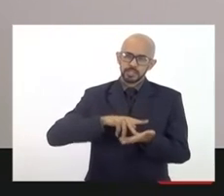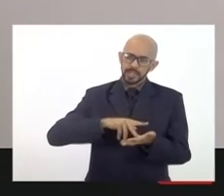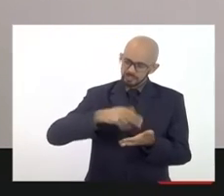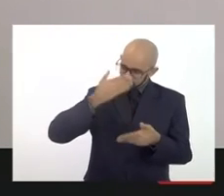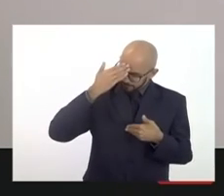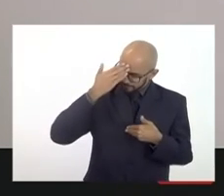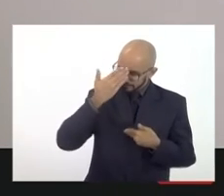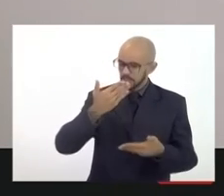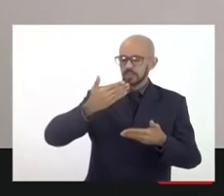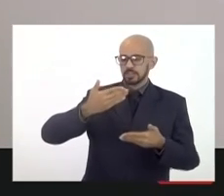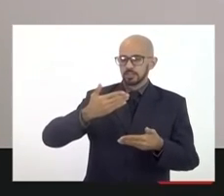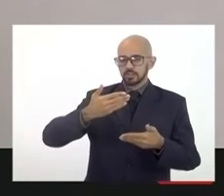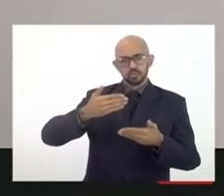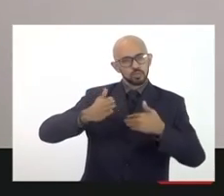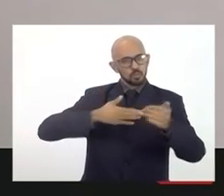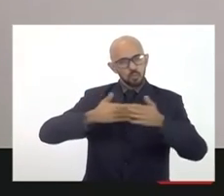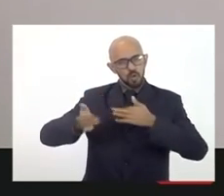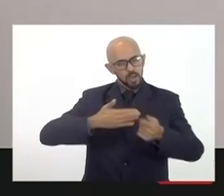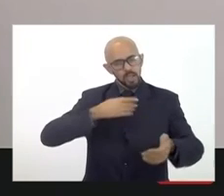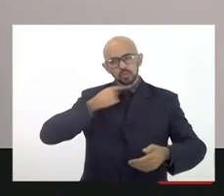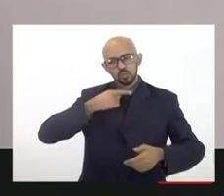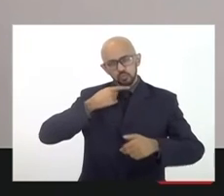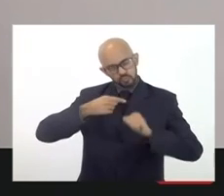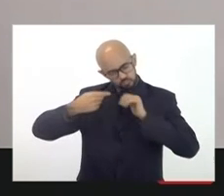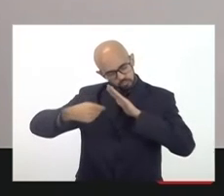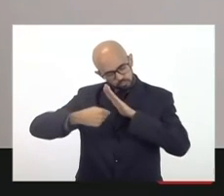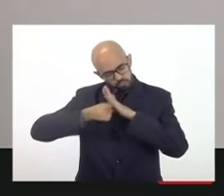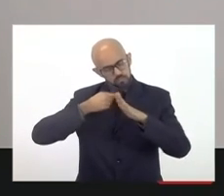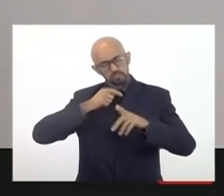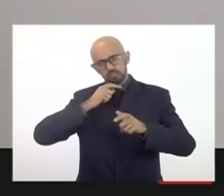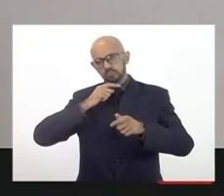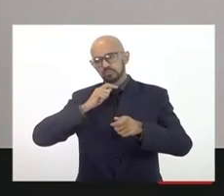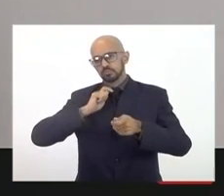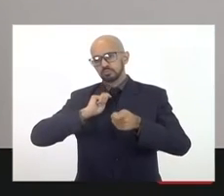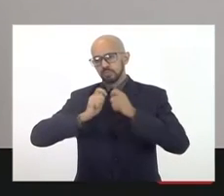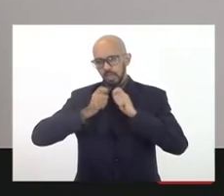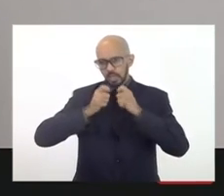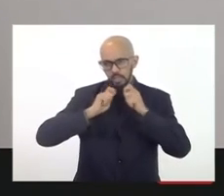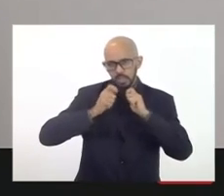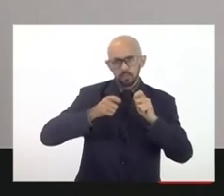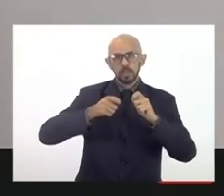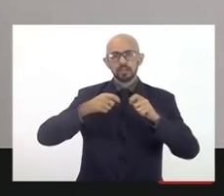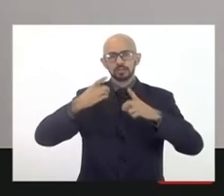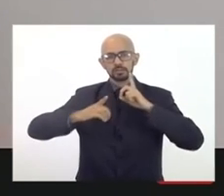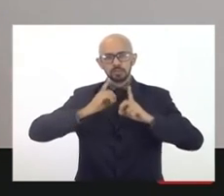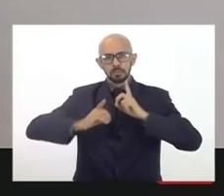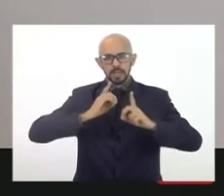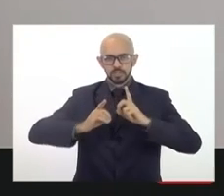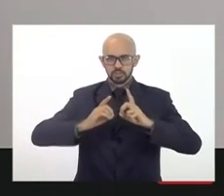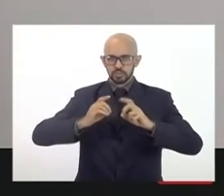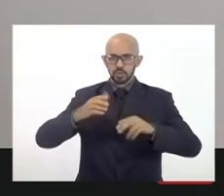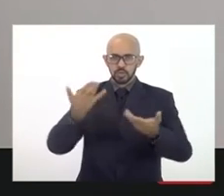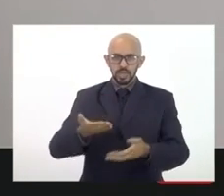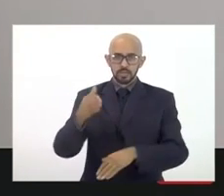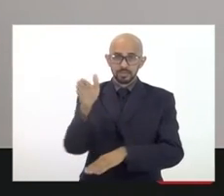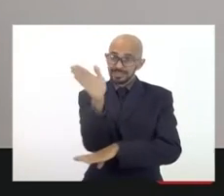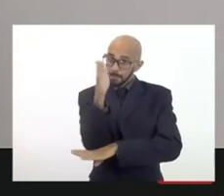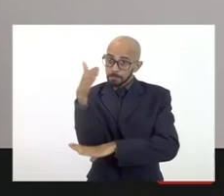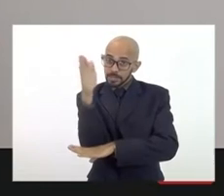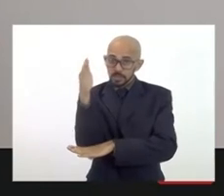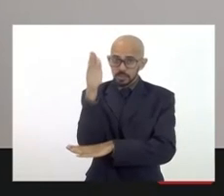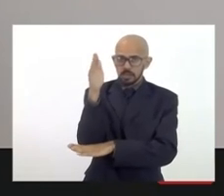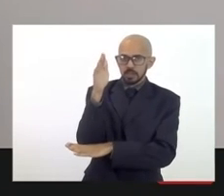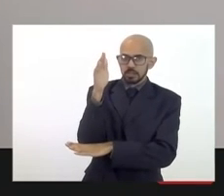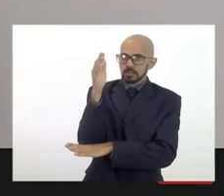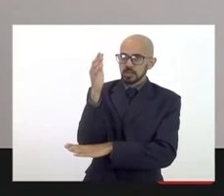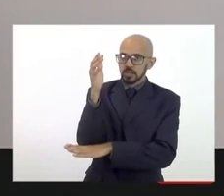me coloco à disposição para a gente lançar esse debate e promover. E eu quero que essa bandeira seja empunhada por